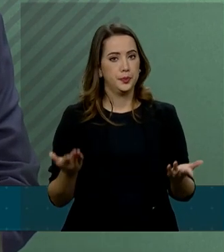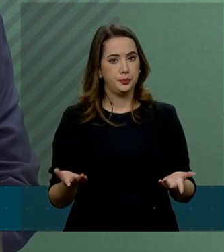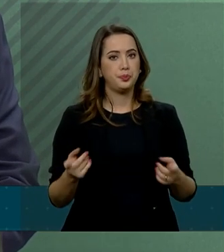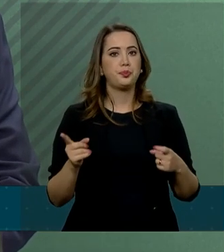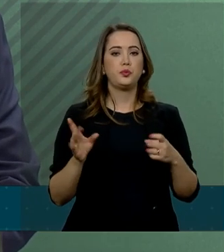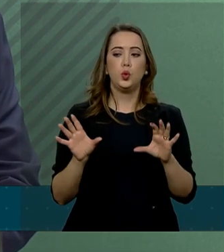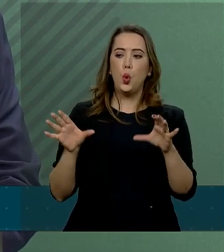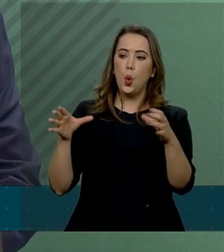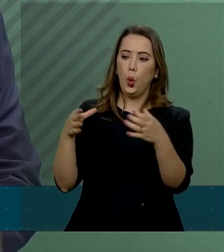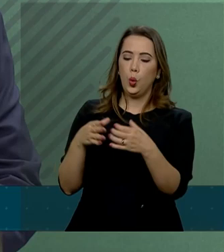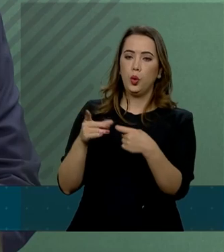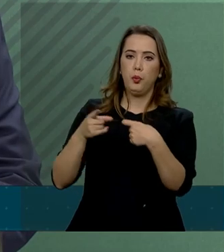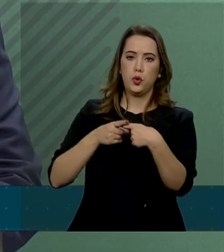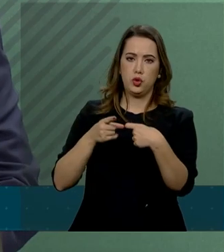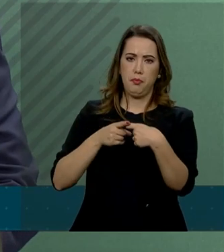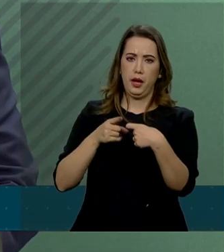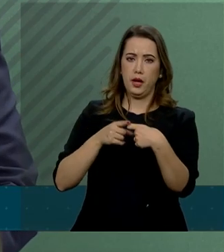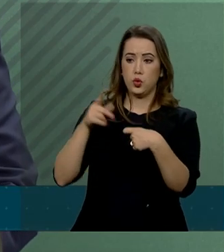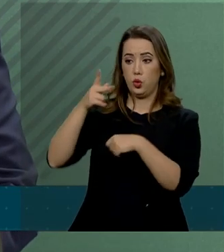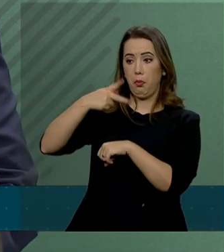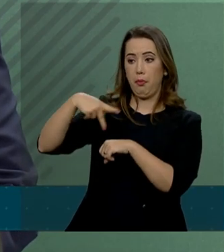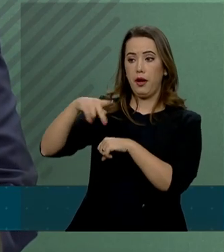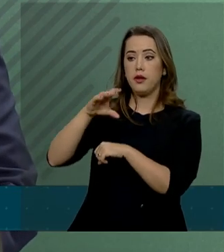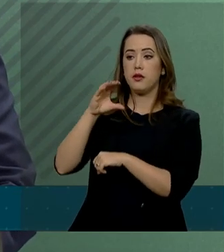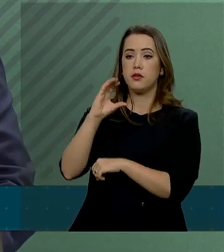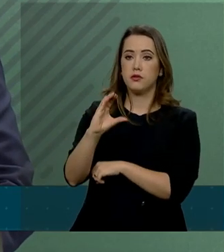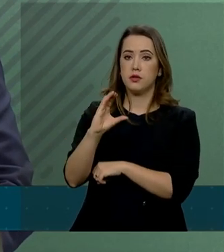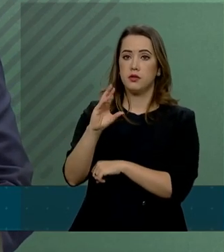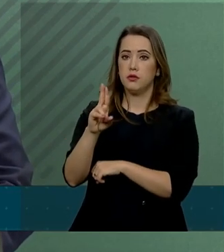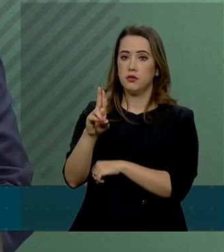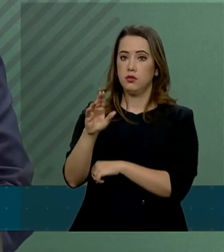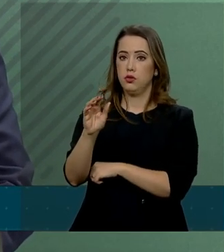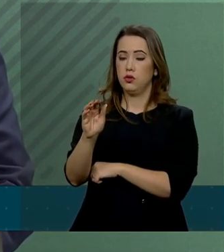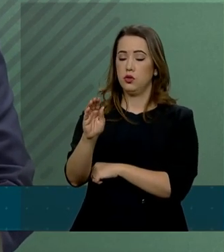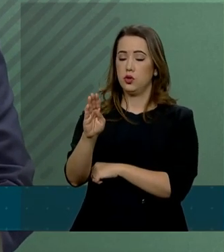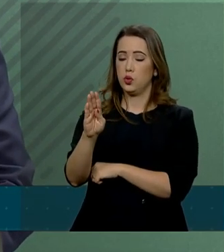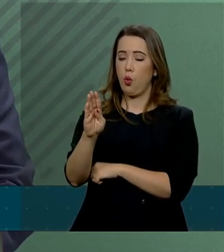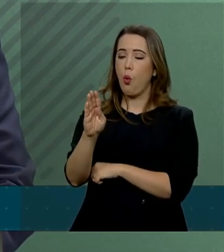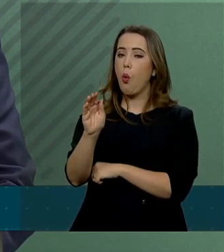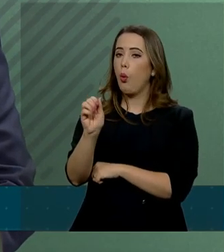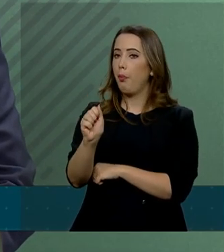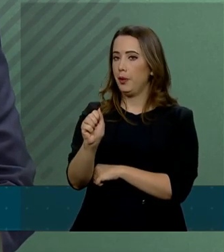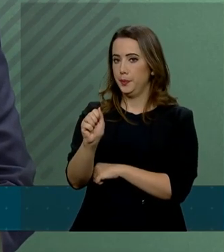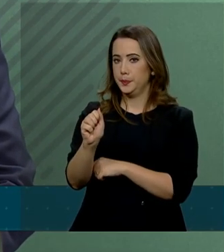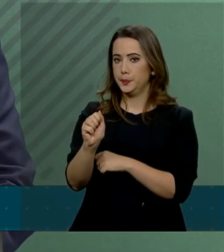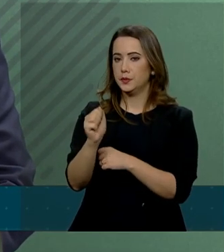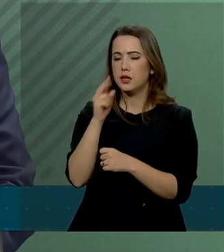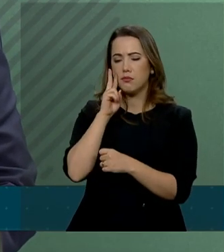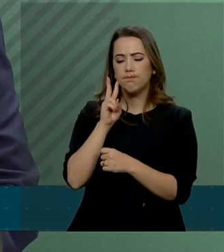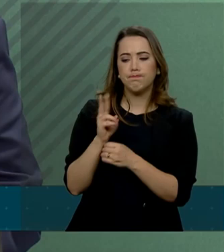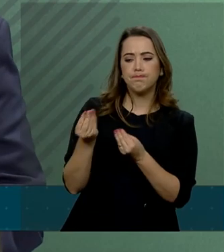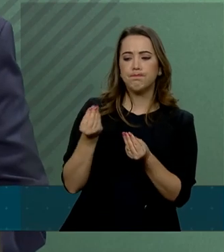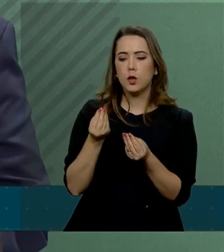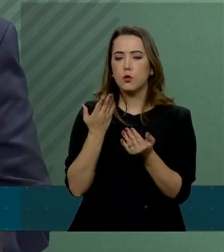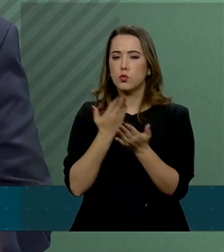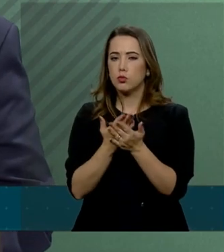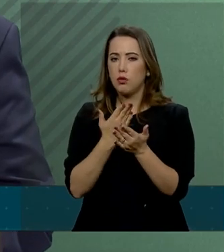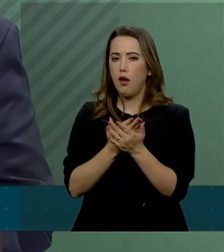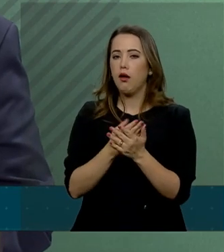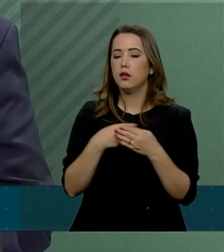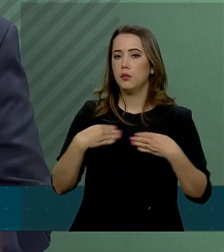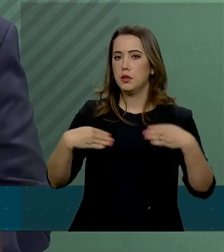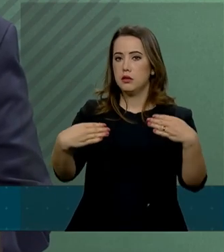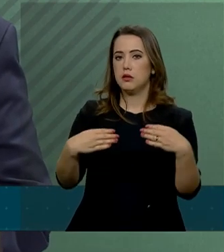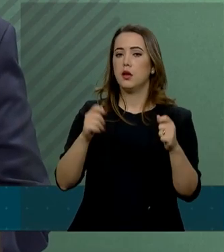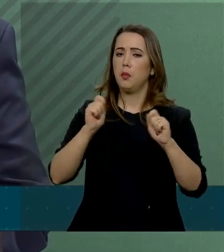cubanos é está sendo analisada pelo ministério buscando alternativas para o seu